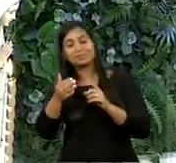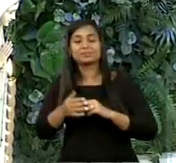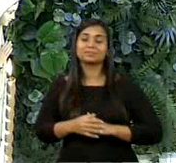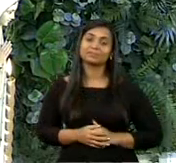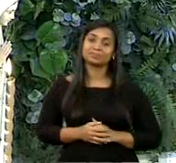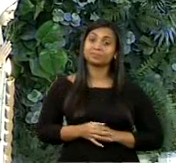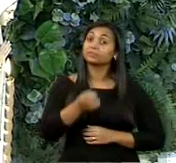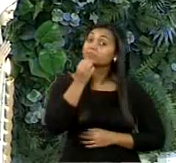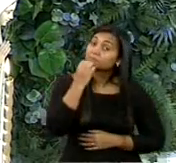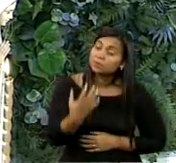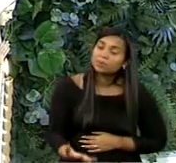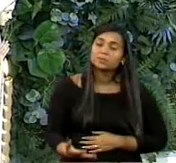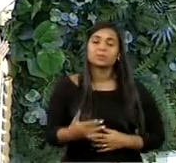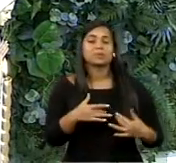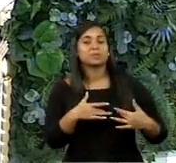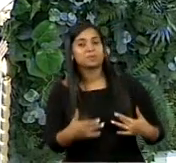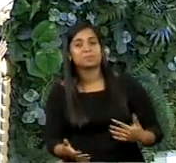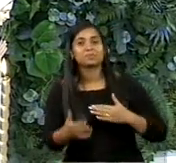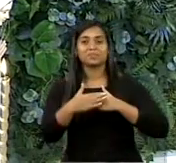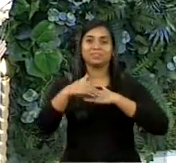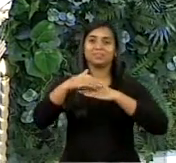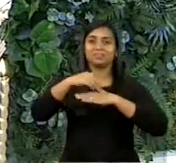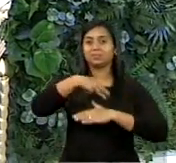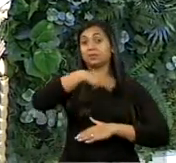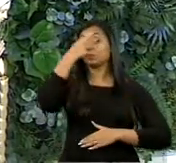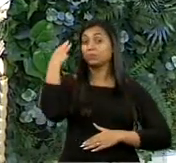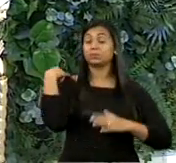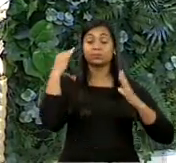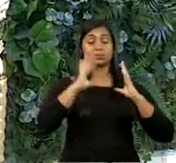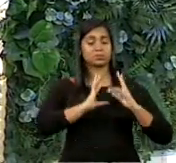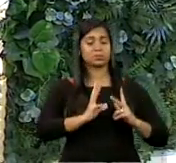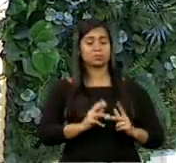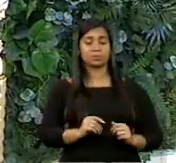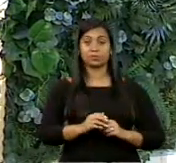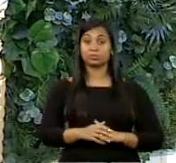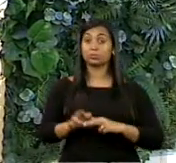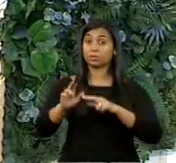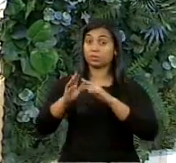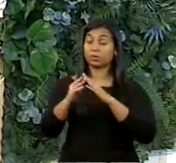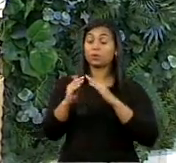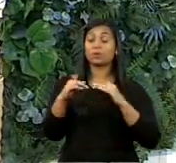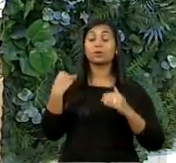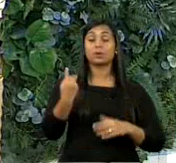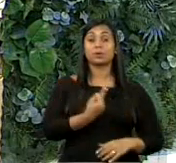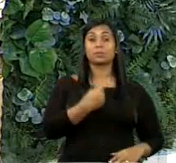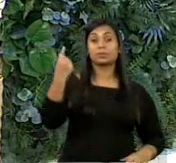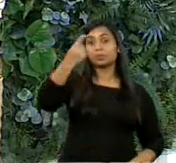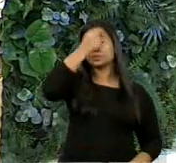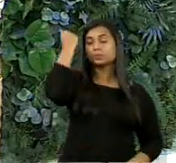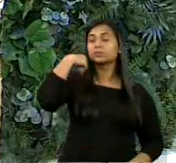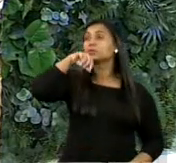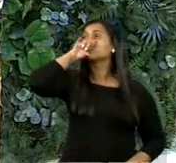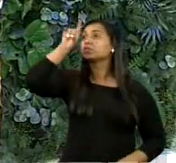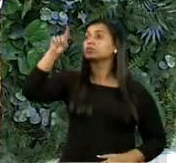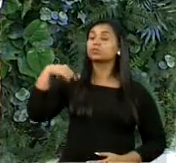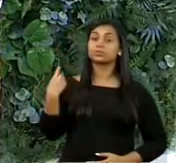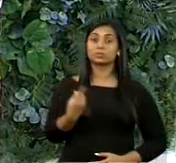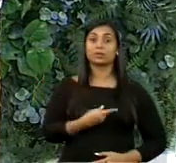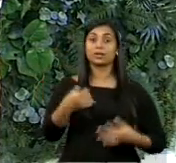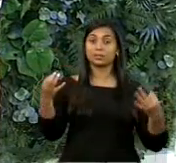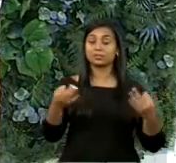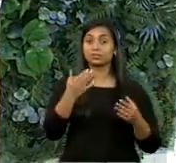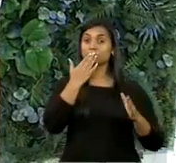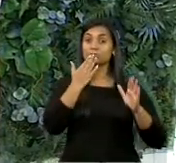bendito fruto do vosso ventre, ó clemente, ó piedosa, ó doce sempre Virgem Maria, rogai por nós, Santa Mãe de